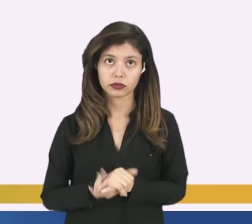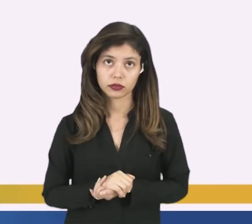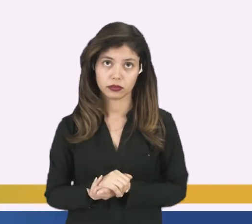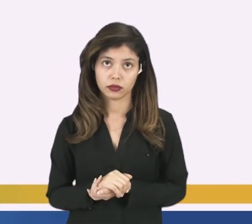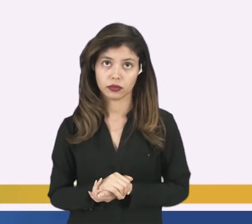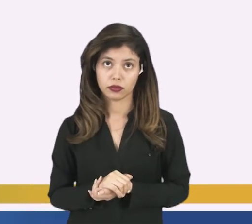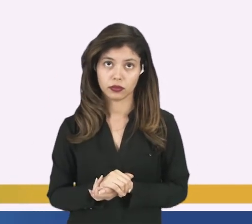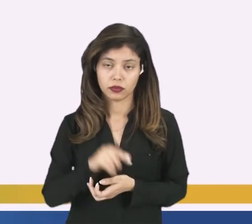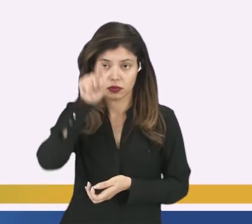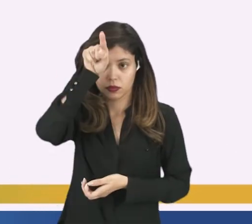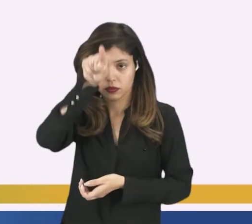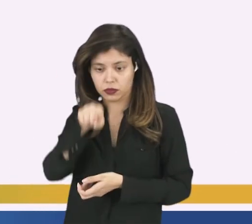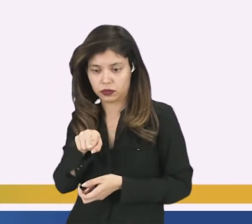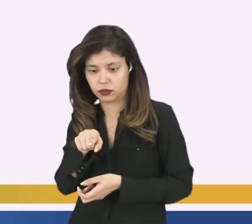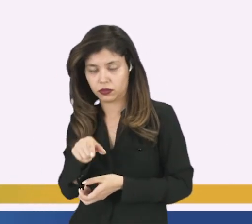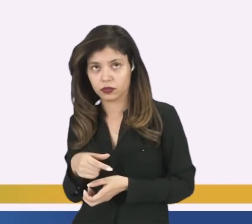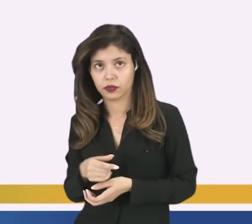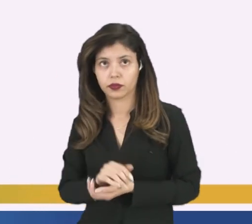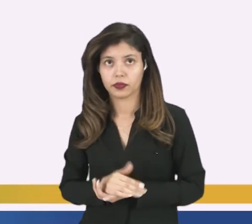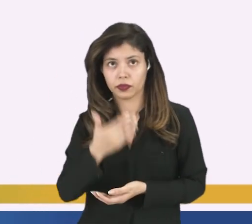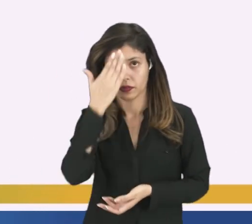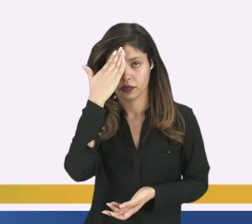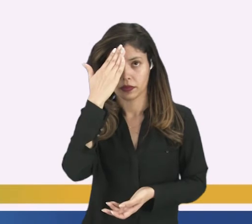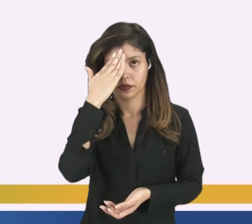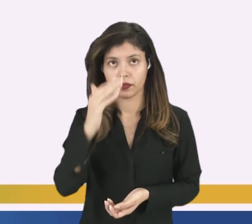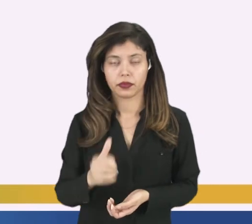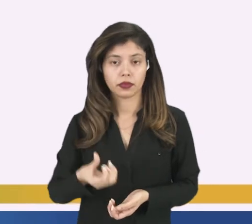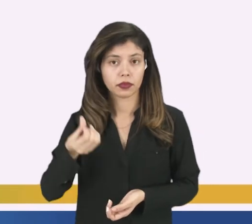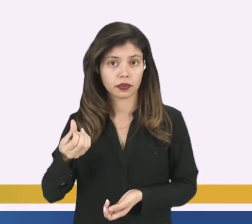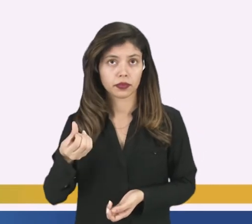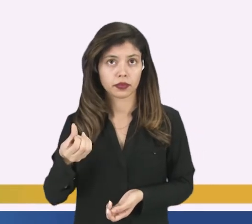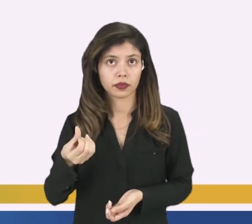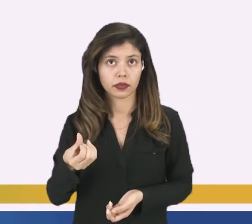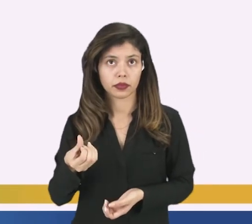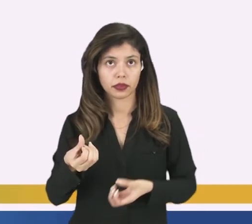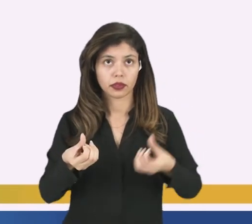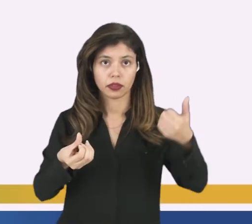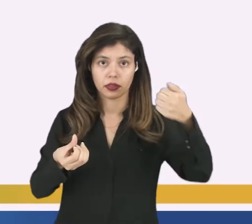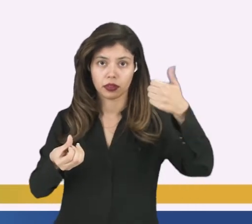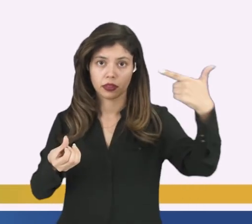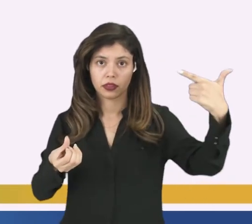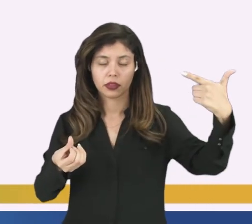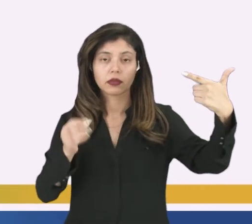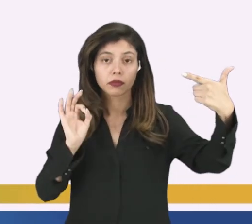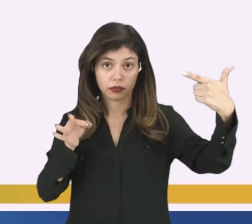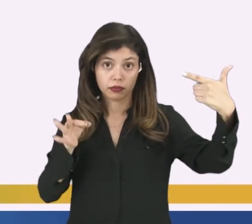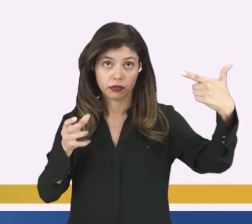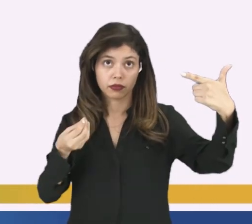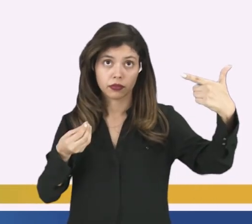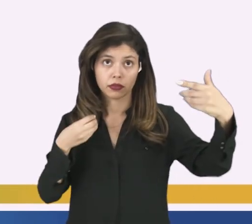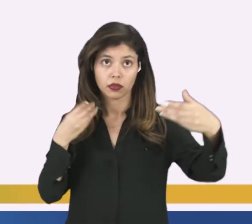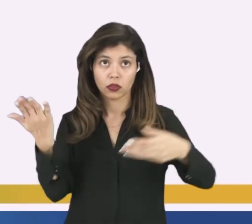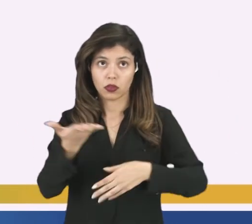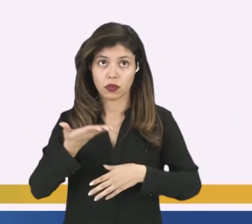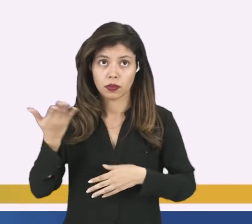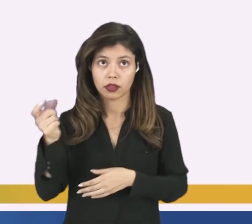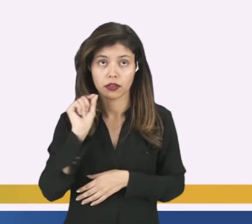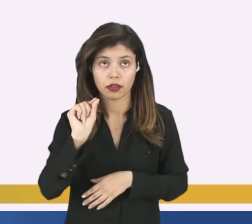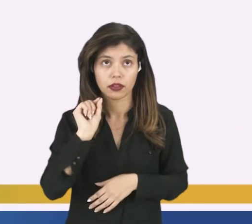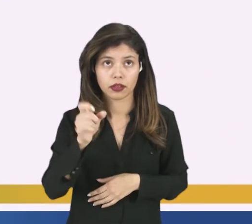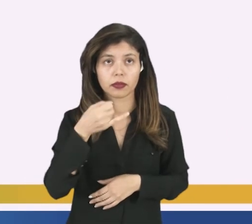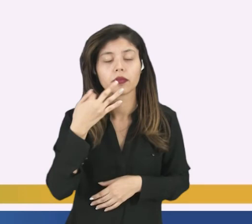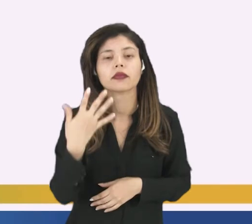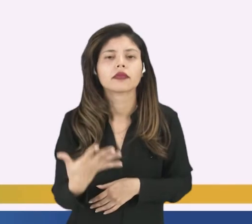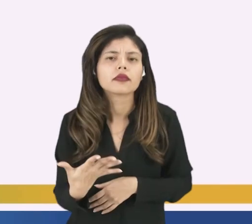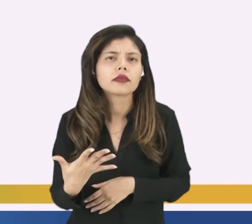Então, primeiro, eles se cruzam aqui. Então, eu vou entender que aqui eu tenho 6 e aqui eu tenho 12, correto? Com